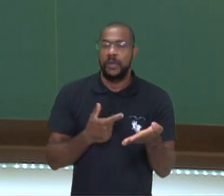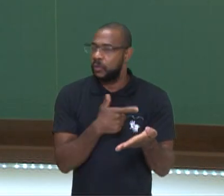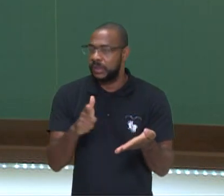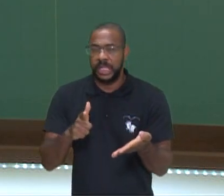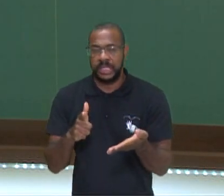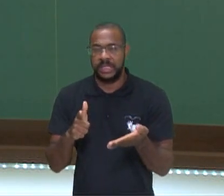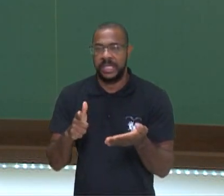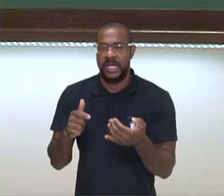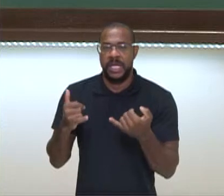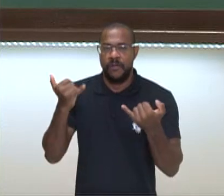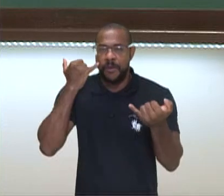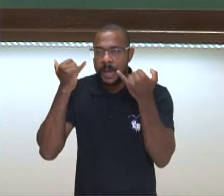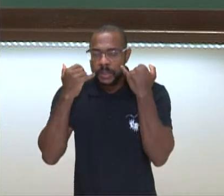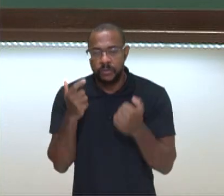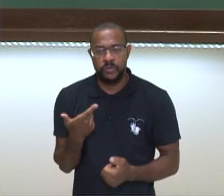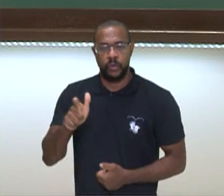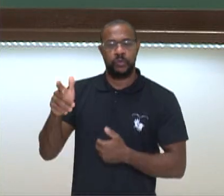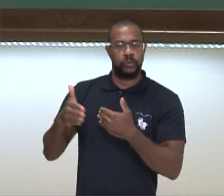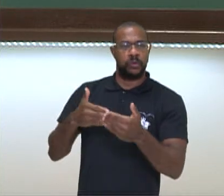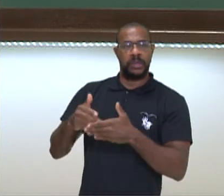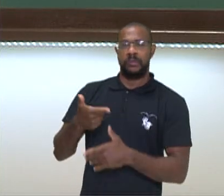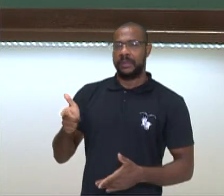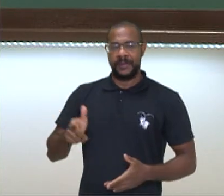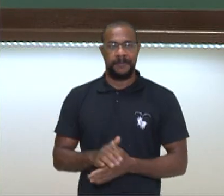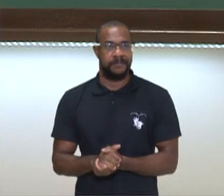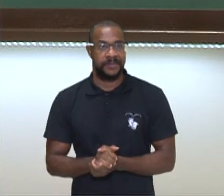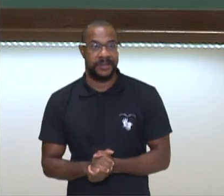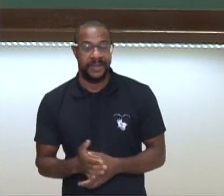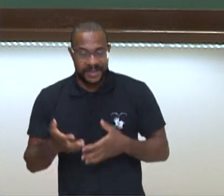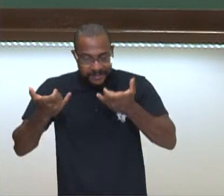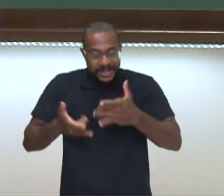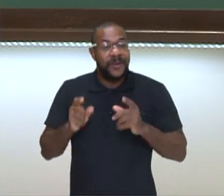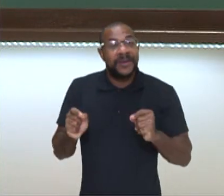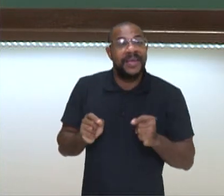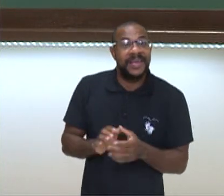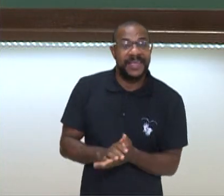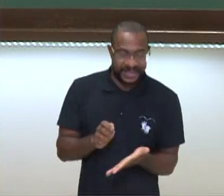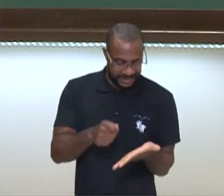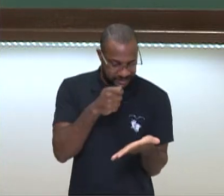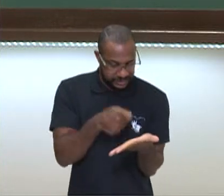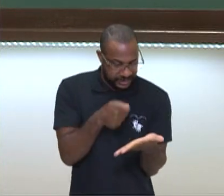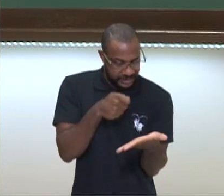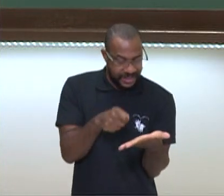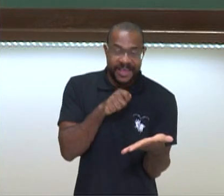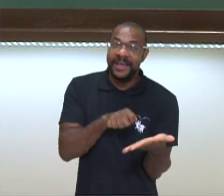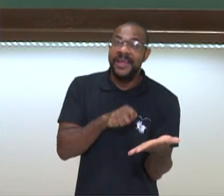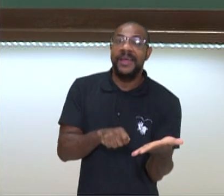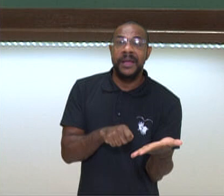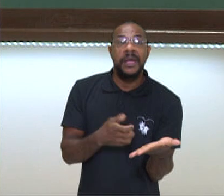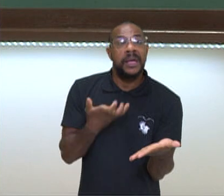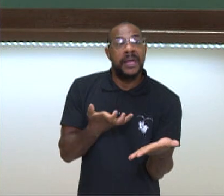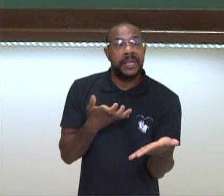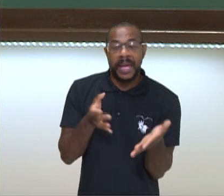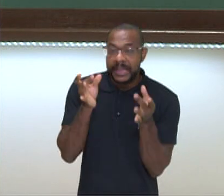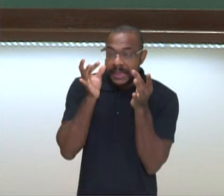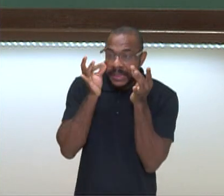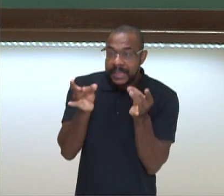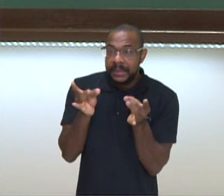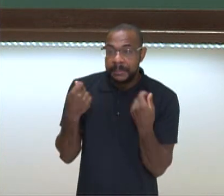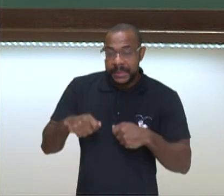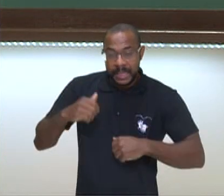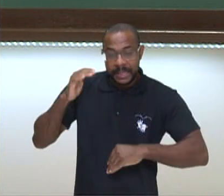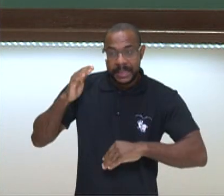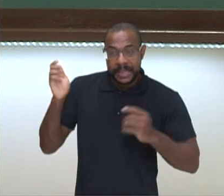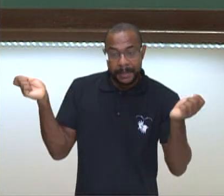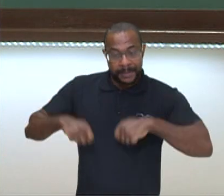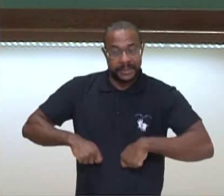qualquer. Então, ele quer dizer para as pessoas que esse escrever requer mesmo muita